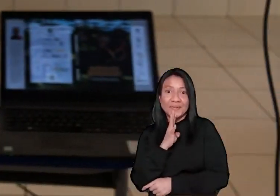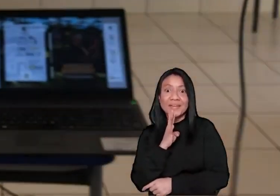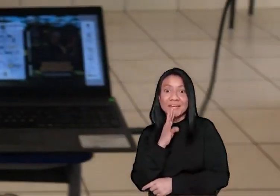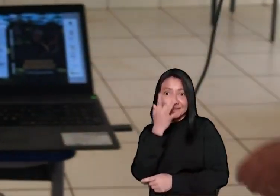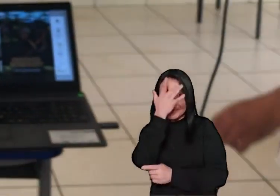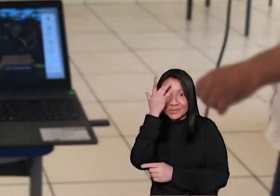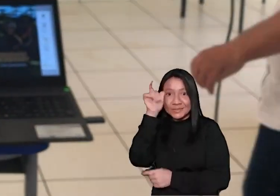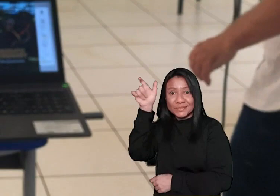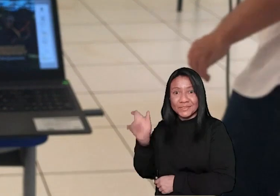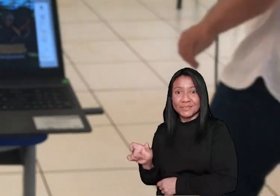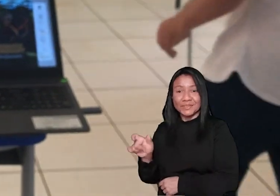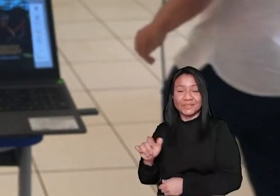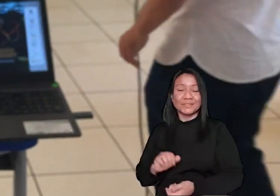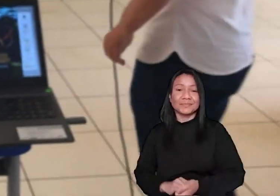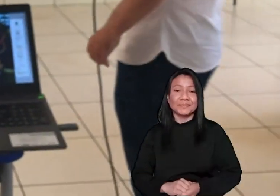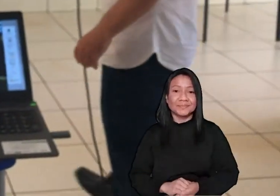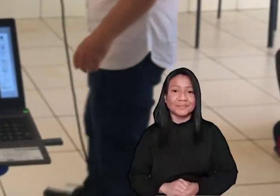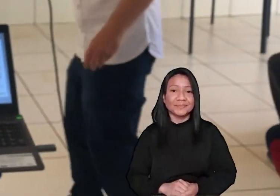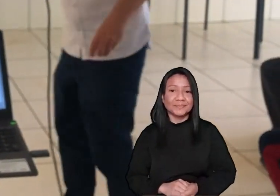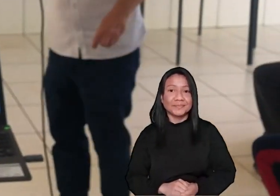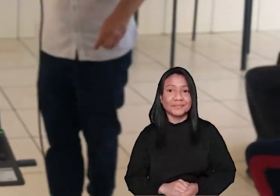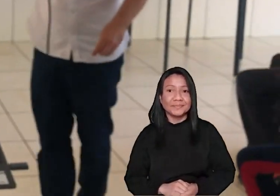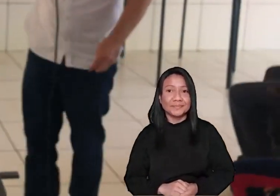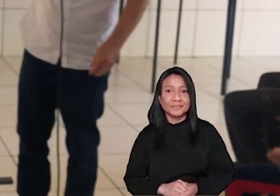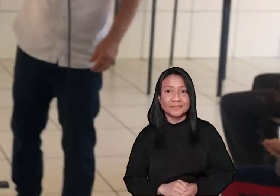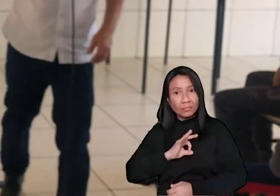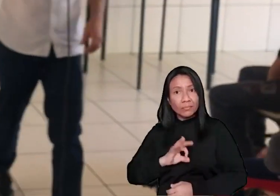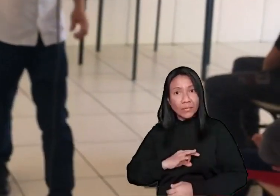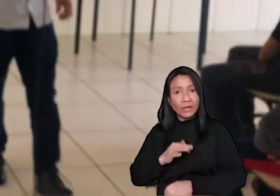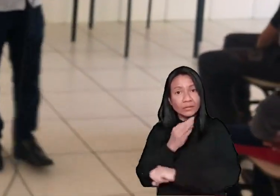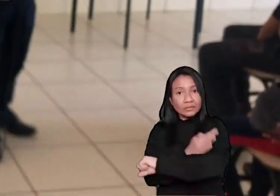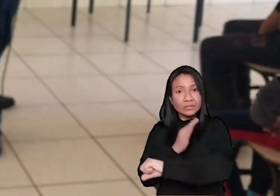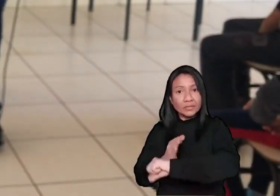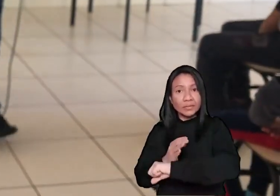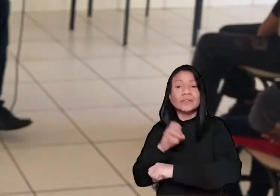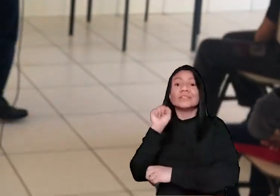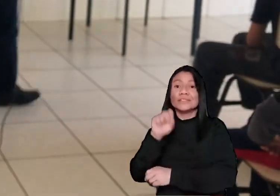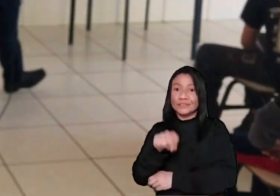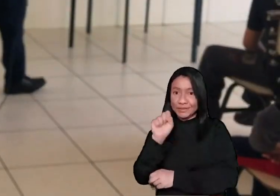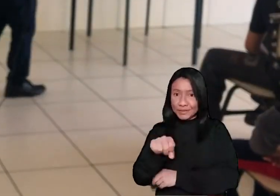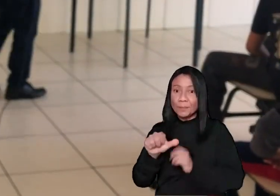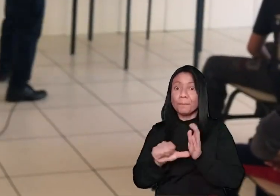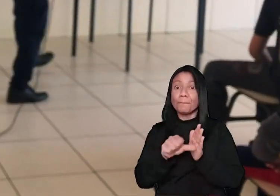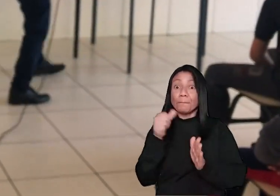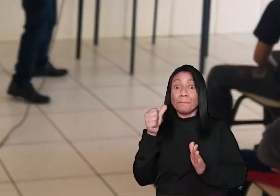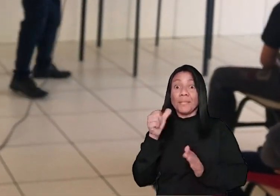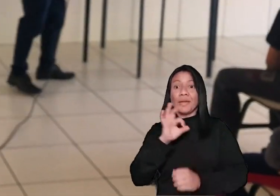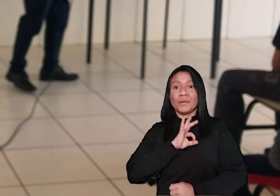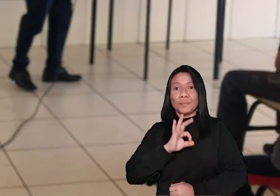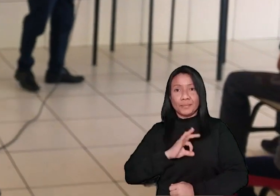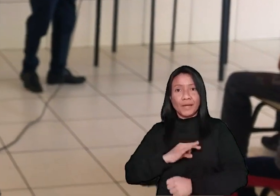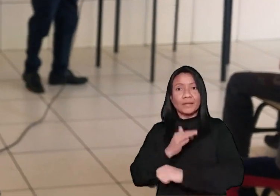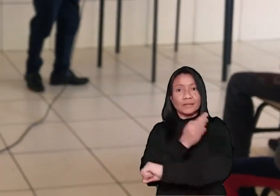Foi na década de 30, né? Ele começou aqui, está aqui no